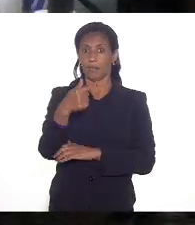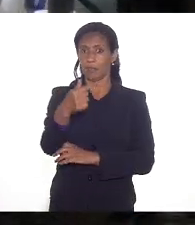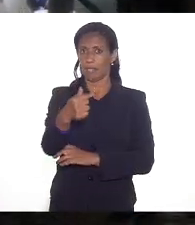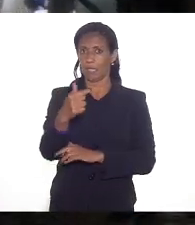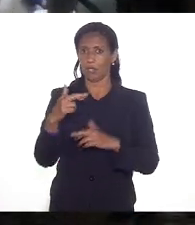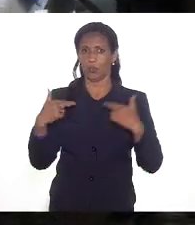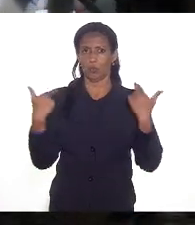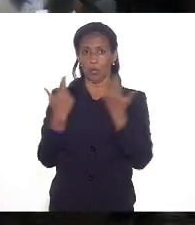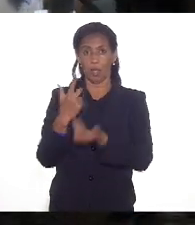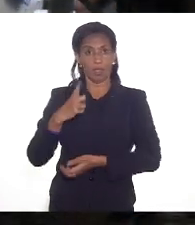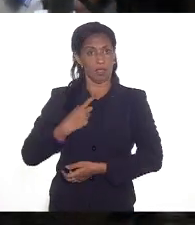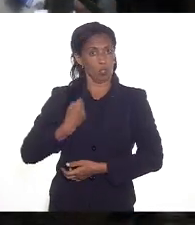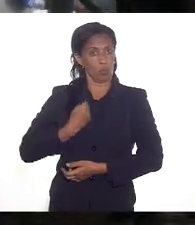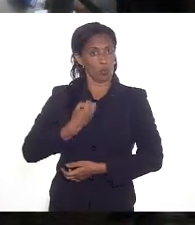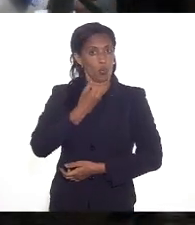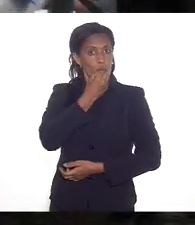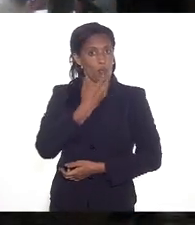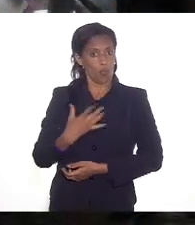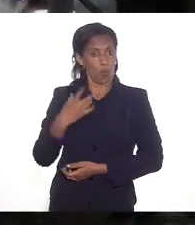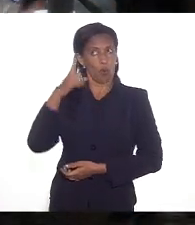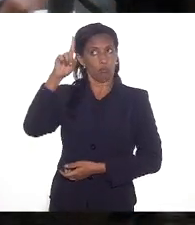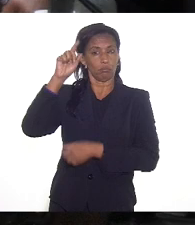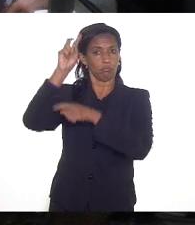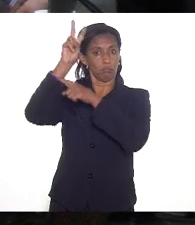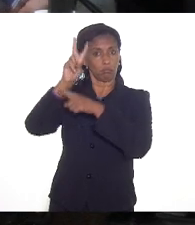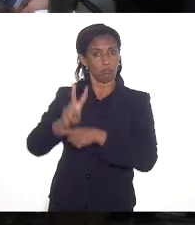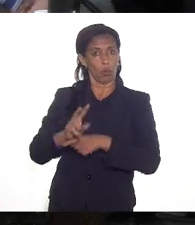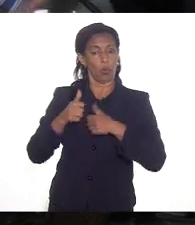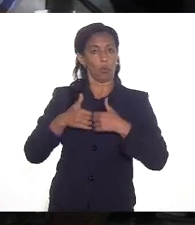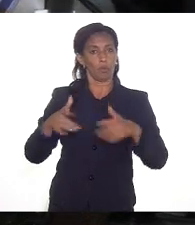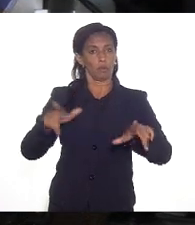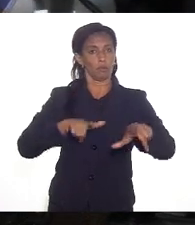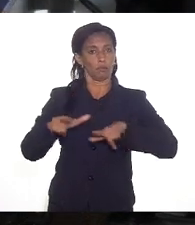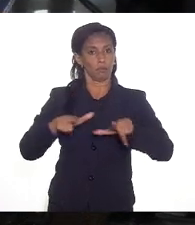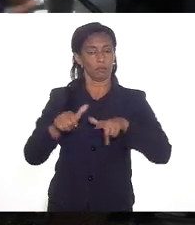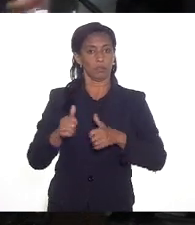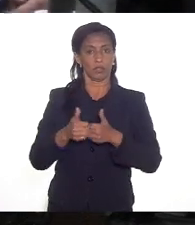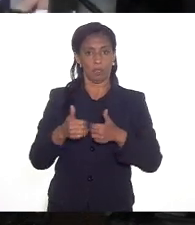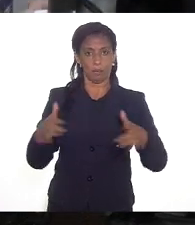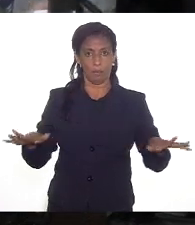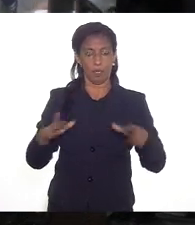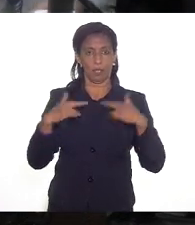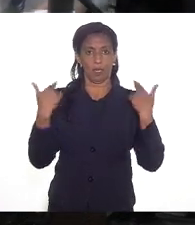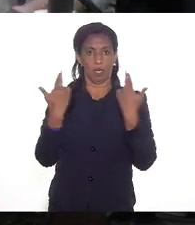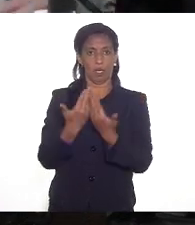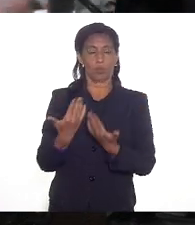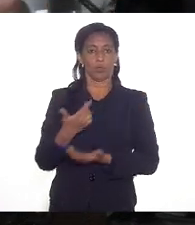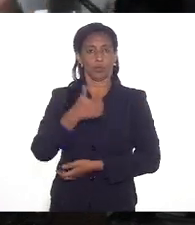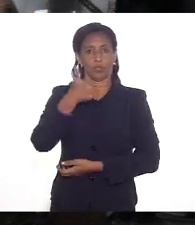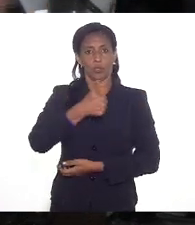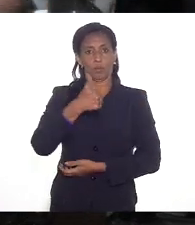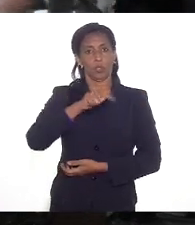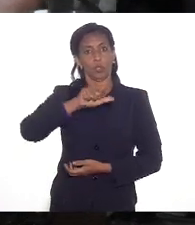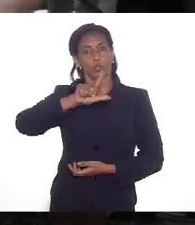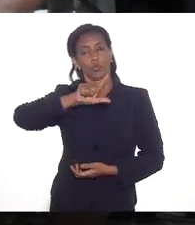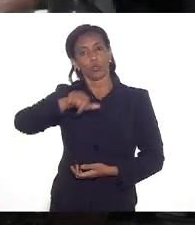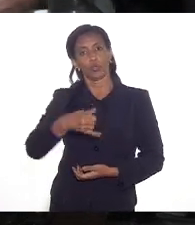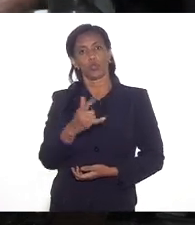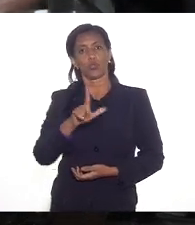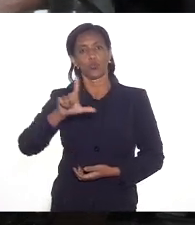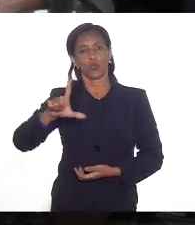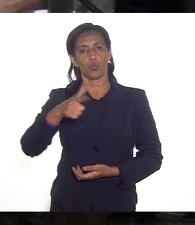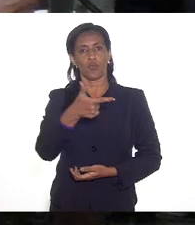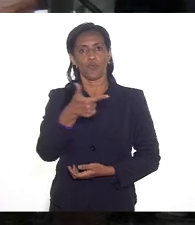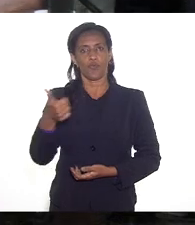sétima sessão havendo número legal sobre a proteção de Deus ele se anos nosso trabalho está aberto a dor na sessão ordinária do dia 1º de julho de